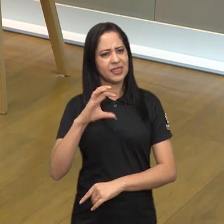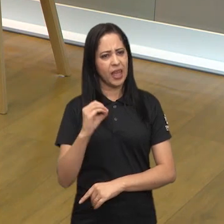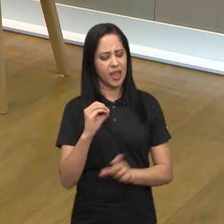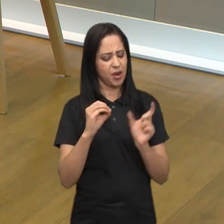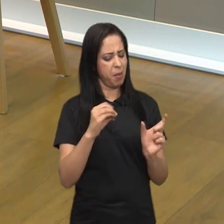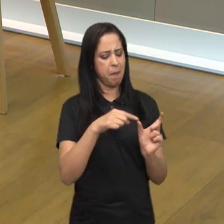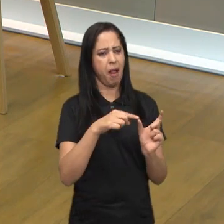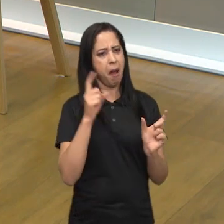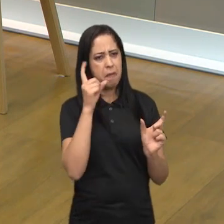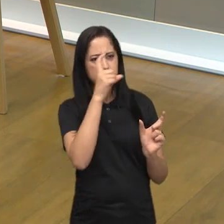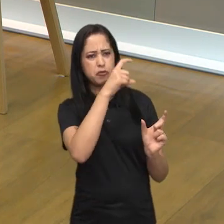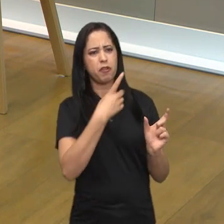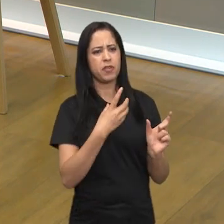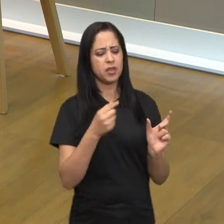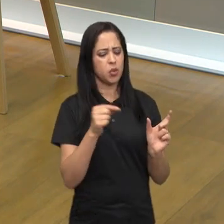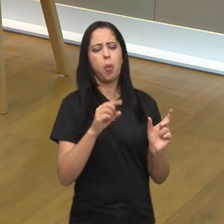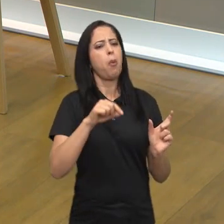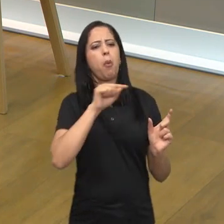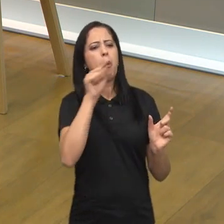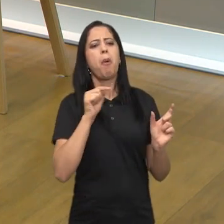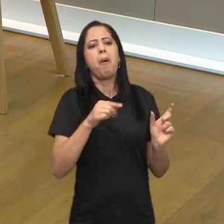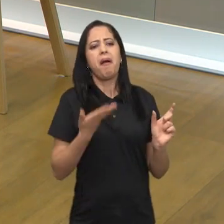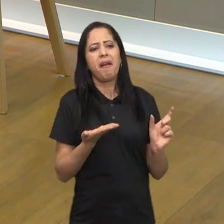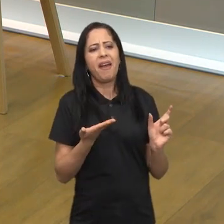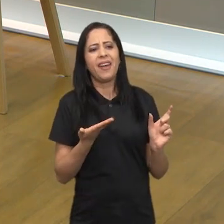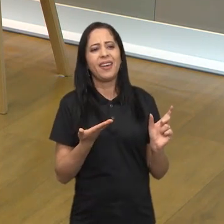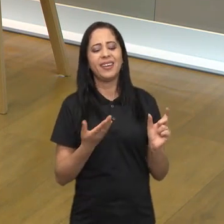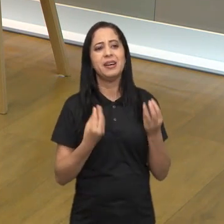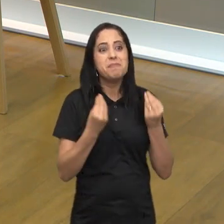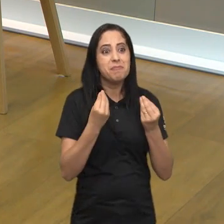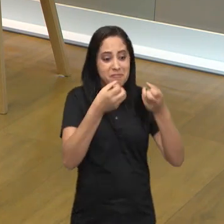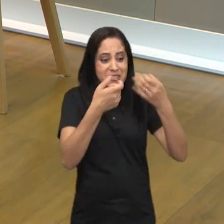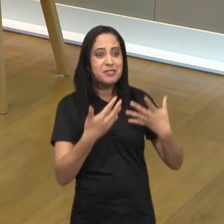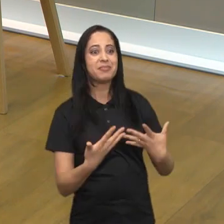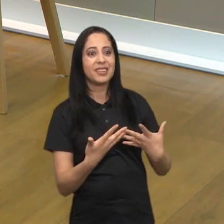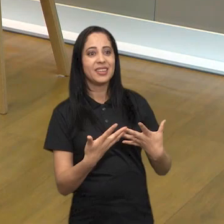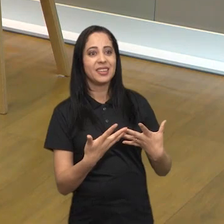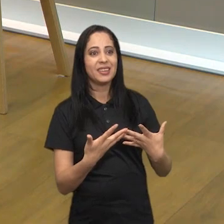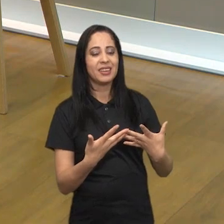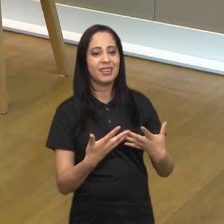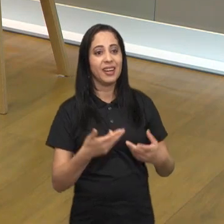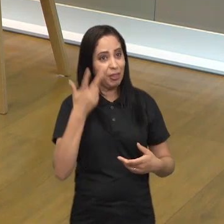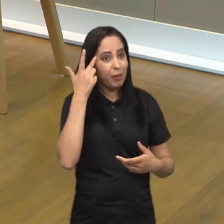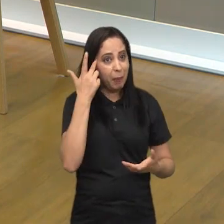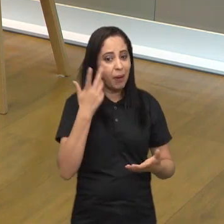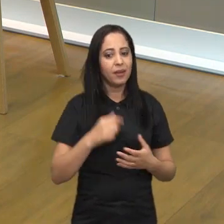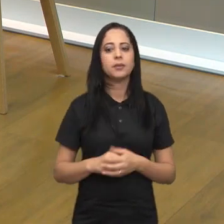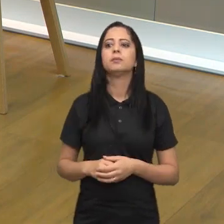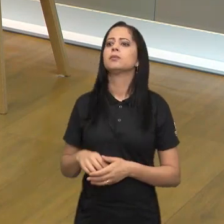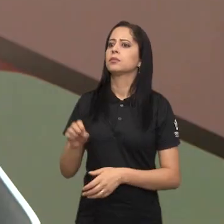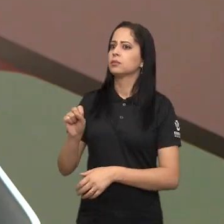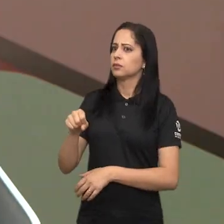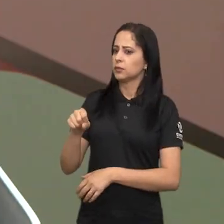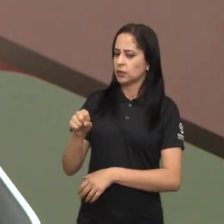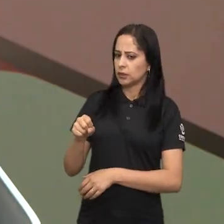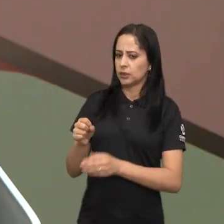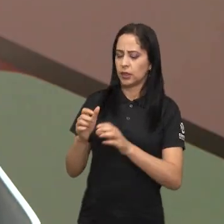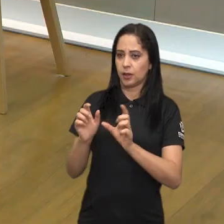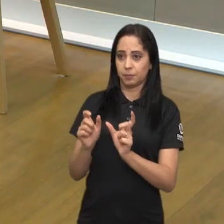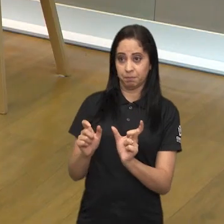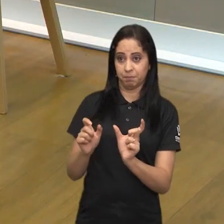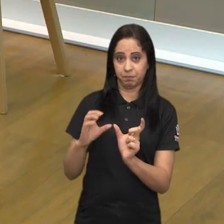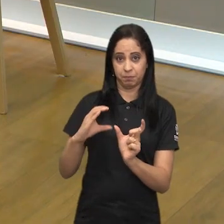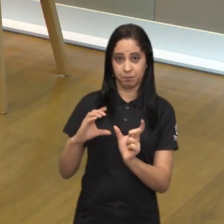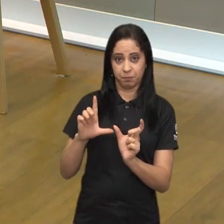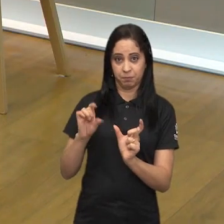mas que a gente tem escutado tanto nos últimos dias. O que é isso? Que fase é essa, pelo amor de Deus? Faz parte da vida da mulher? Faz parte. Ai, climatério.